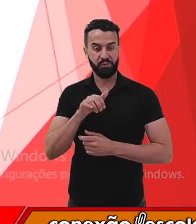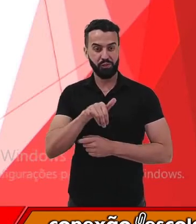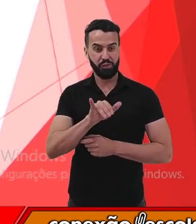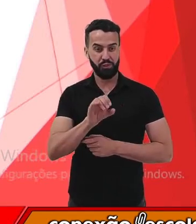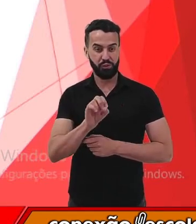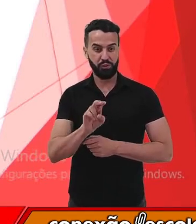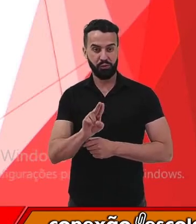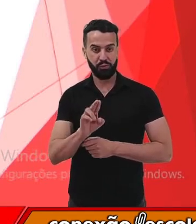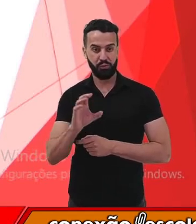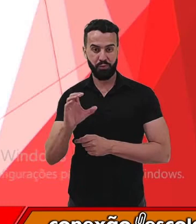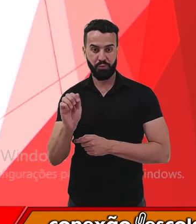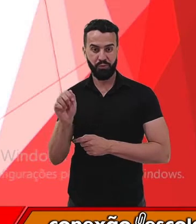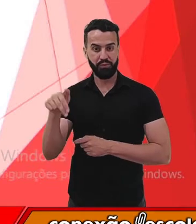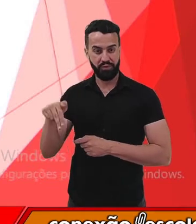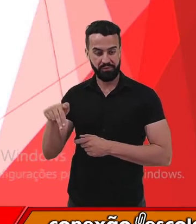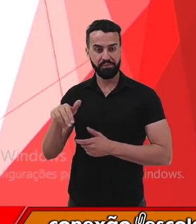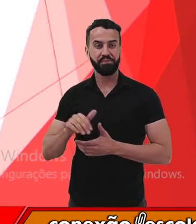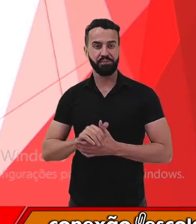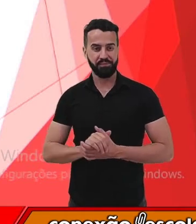you can,